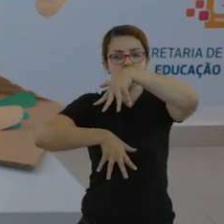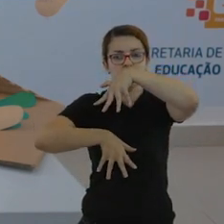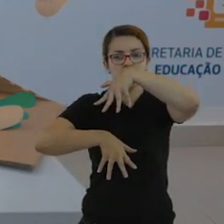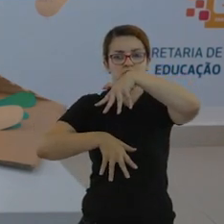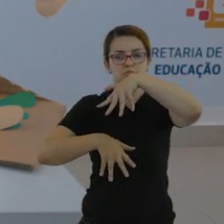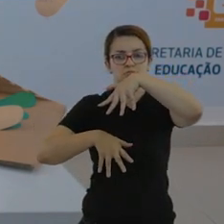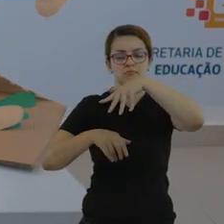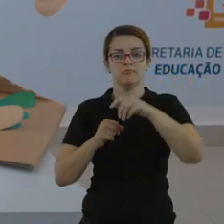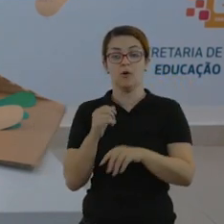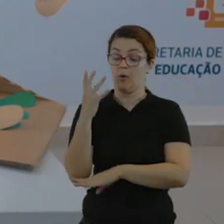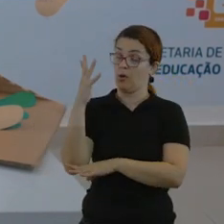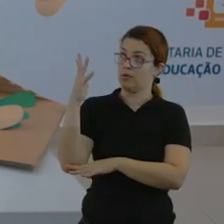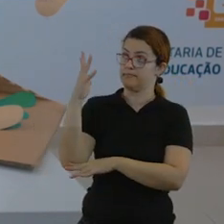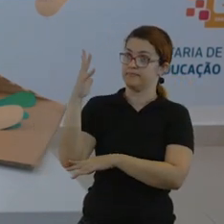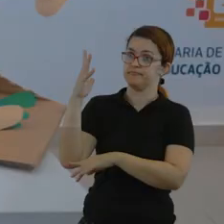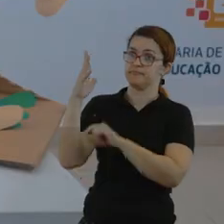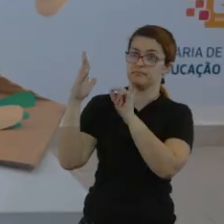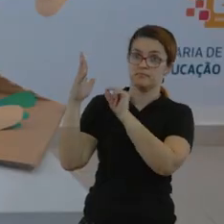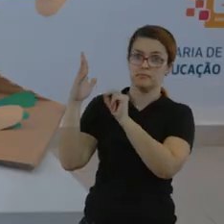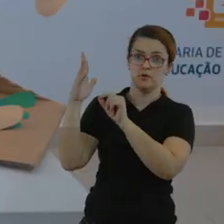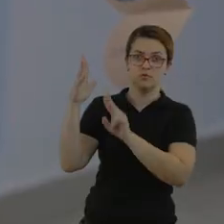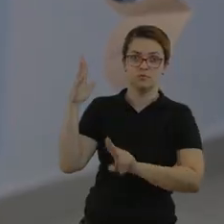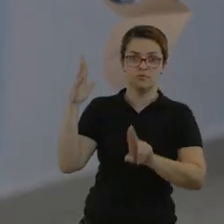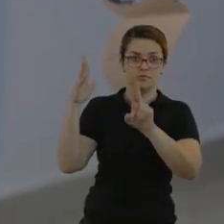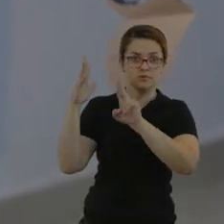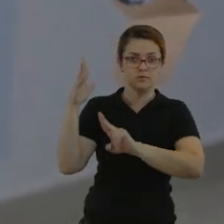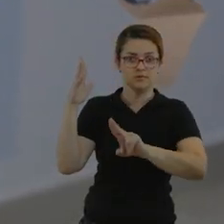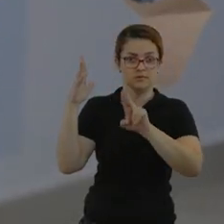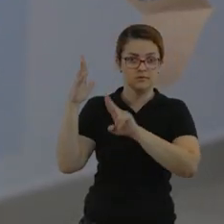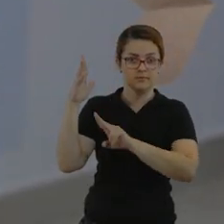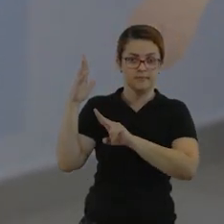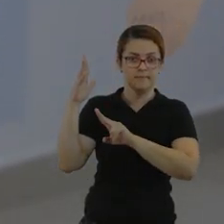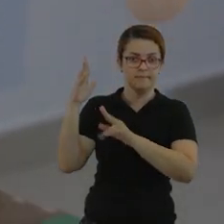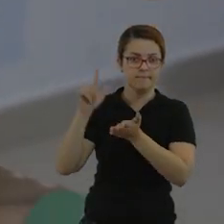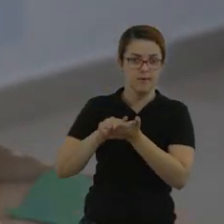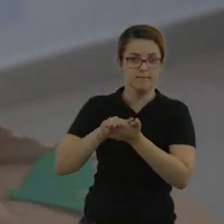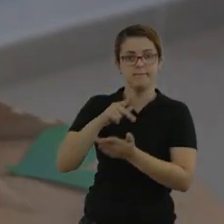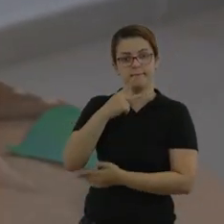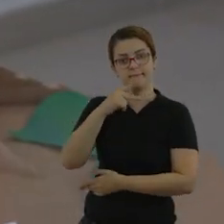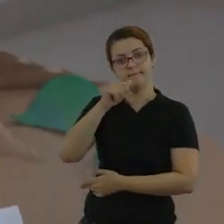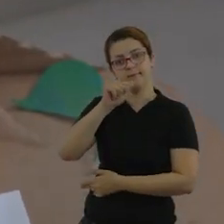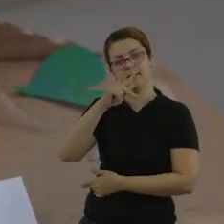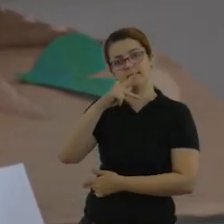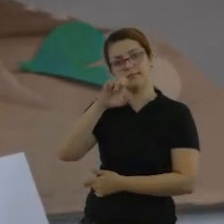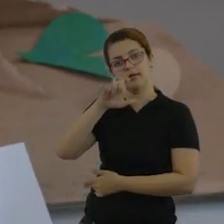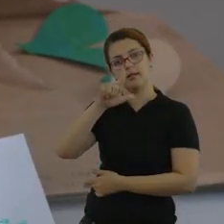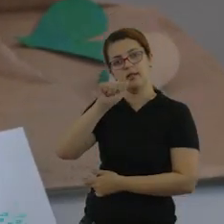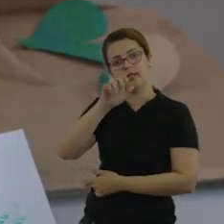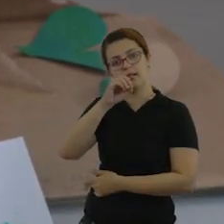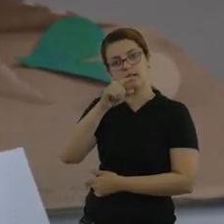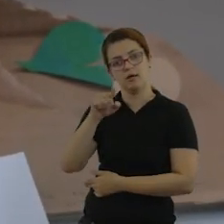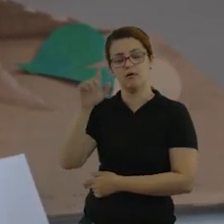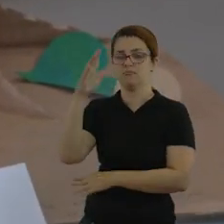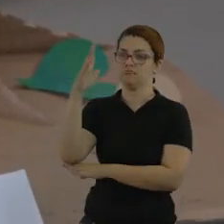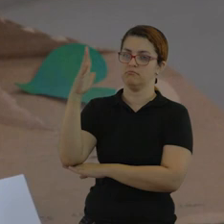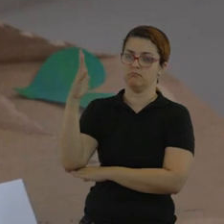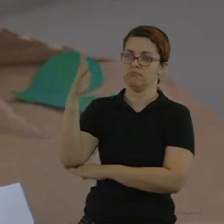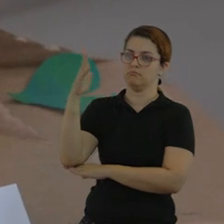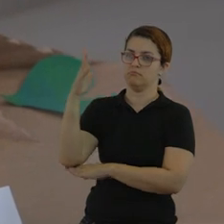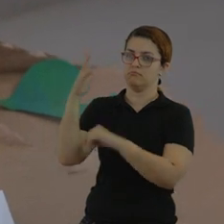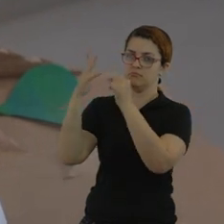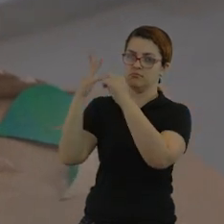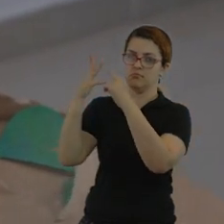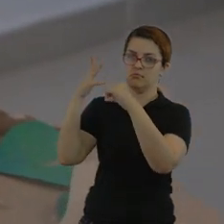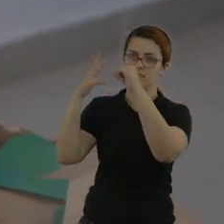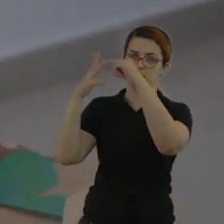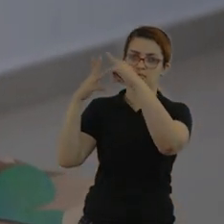material reutilizado. Aqui eu usei o papelão para fazer a base. E as folhas, elas não são